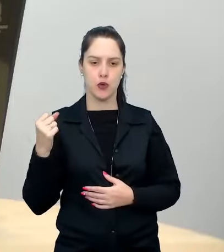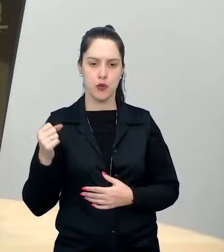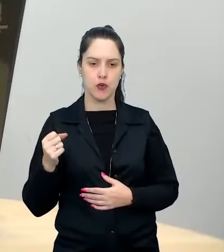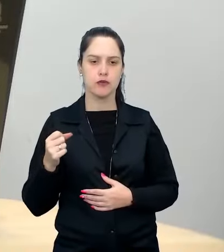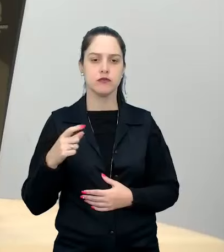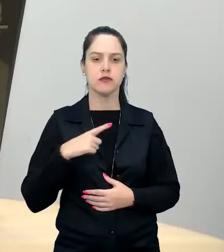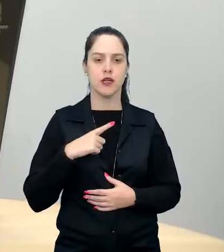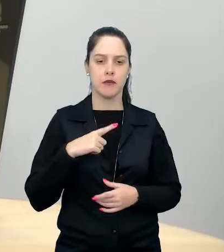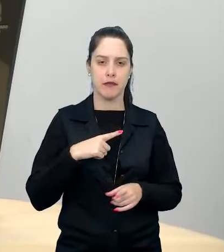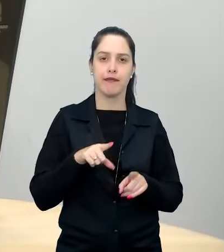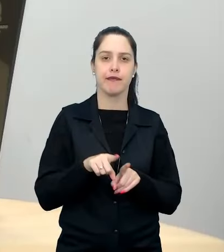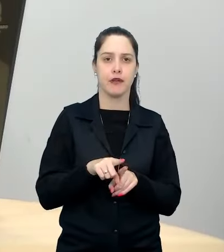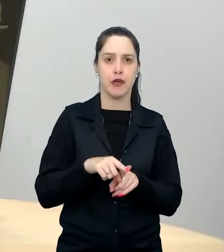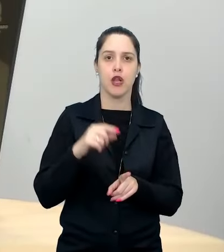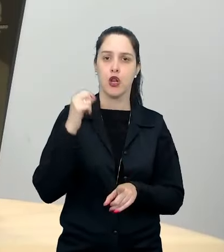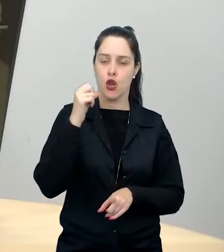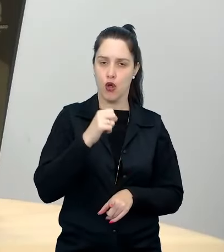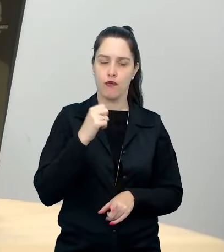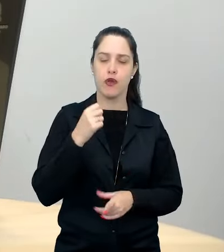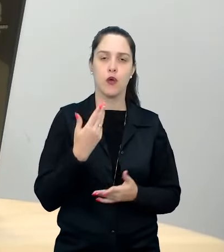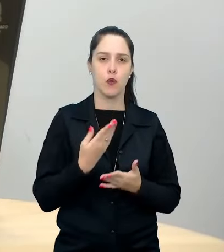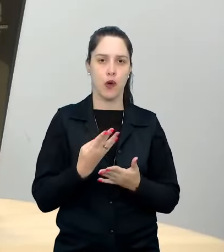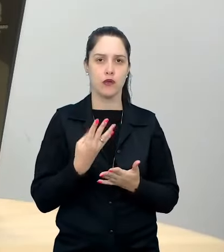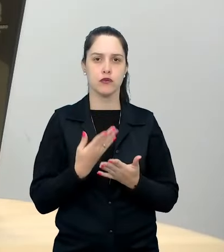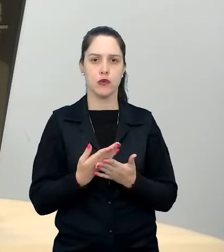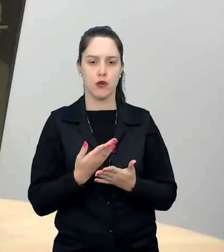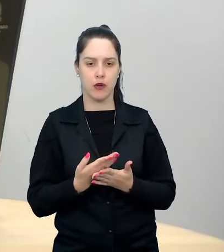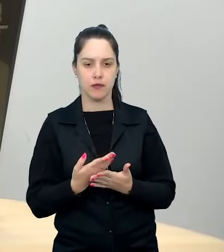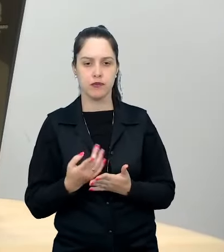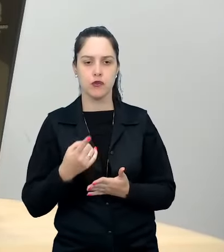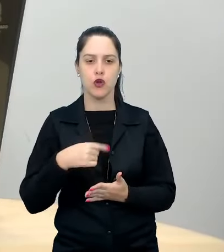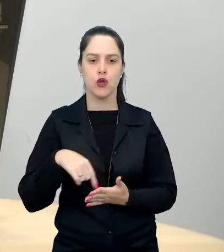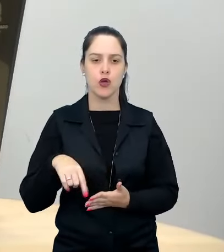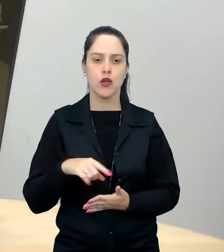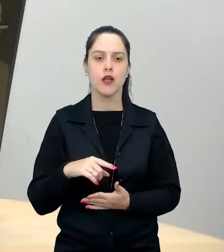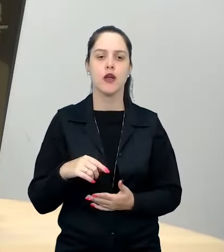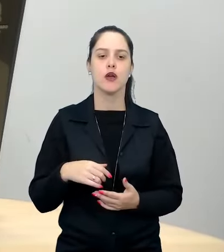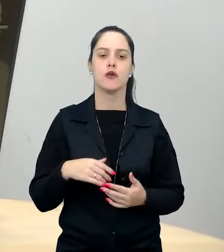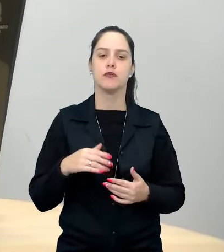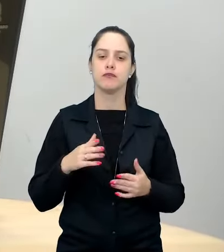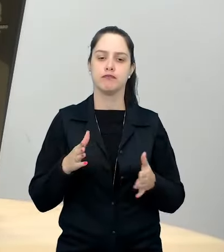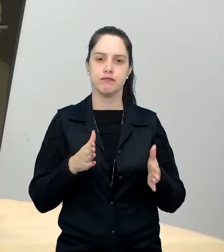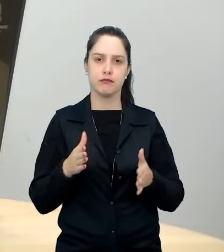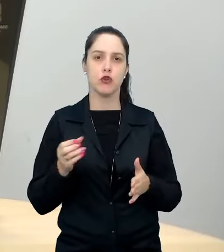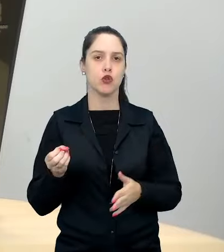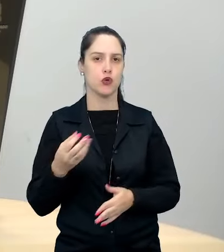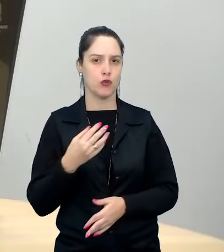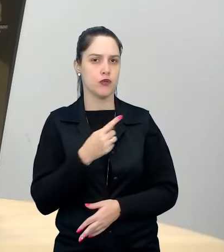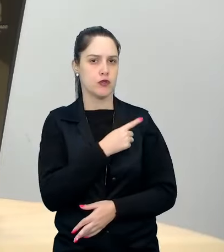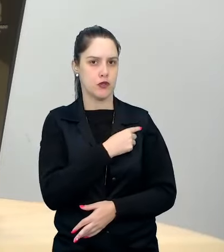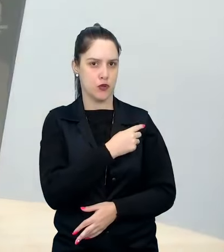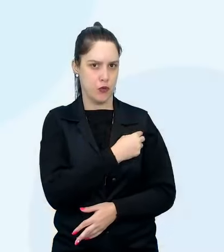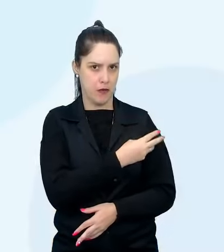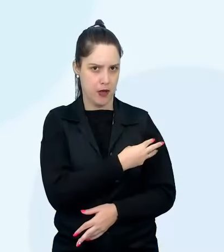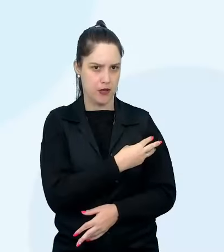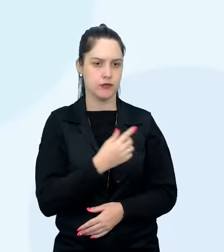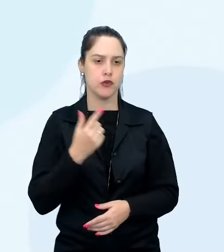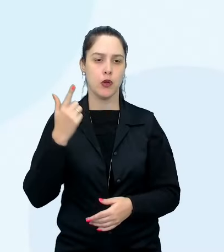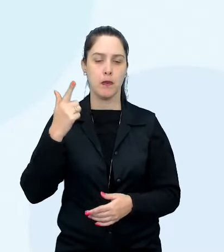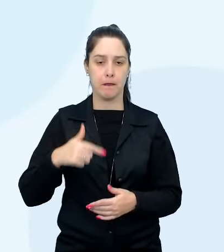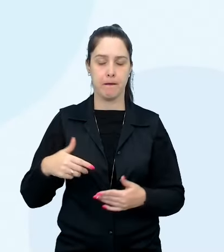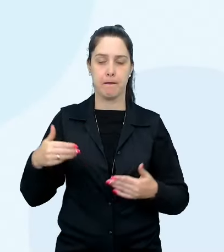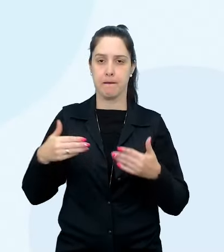9 horas, porque é anual, tá certo? Esse é o nossa base do novo ensino médio. Próxima tela,